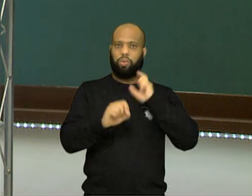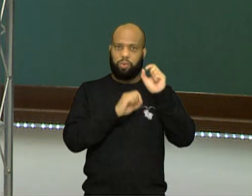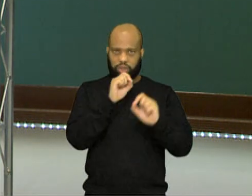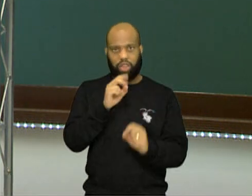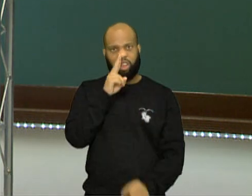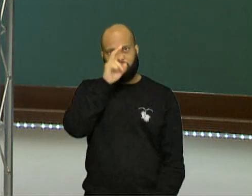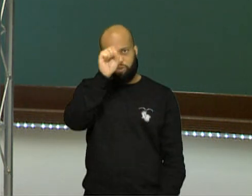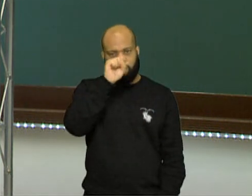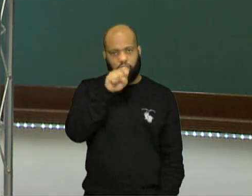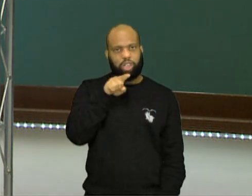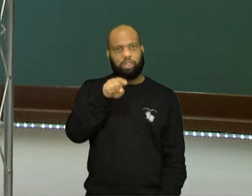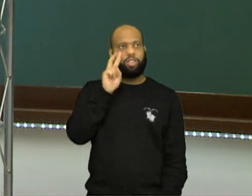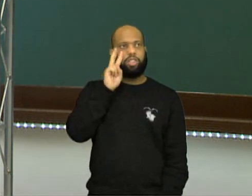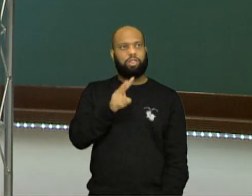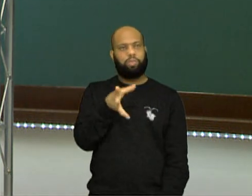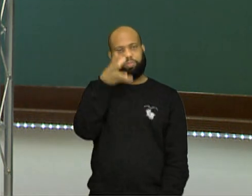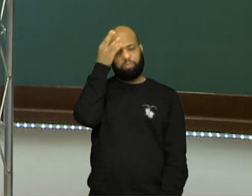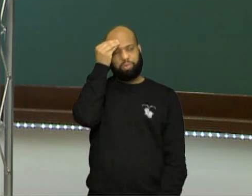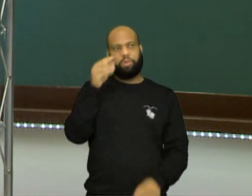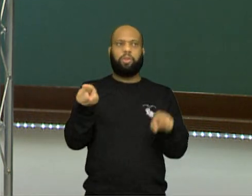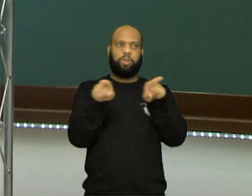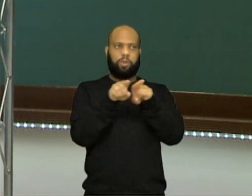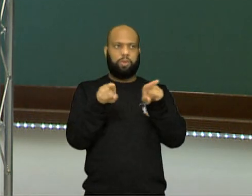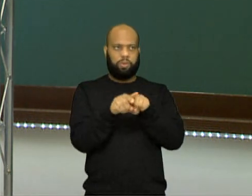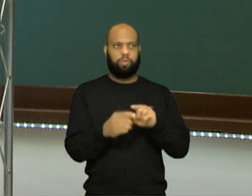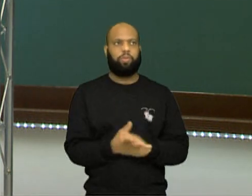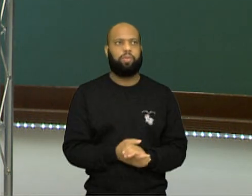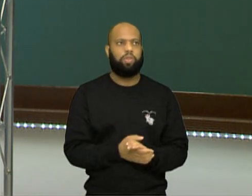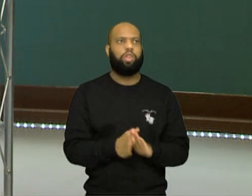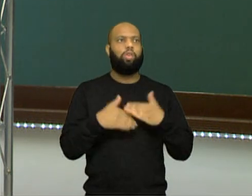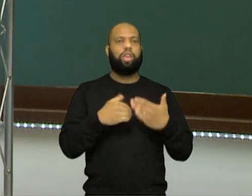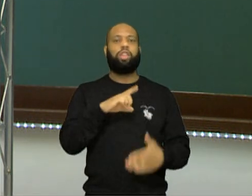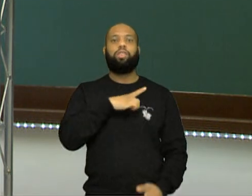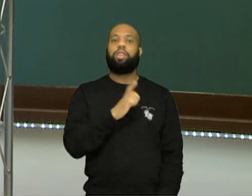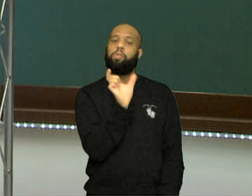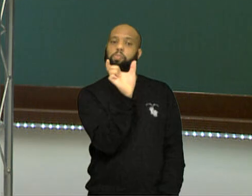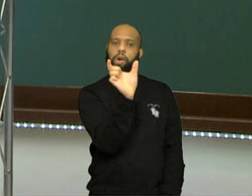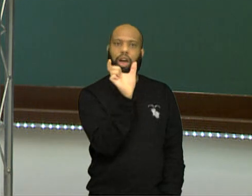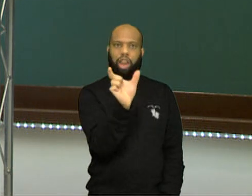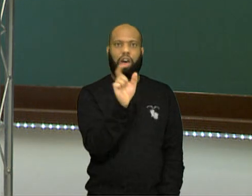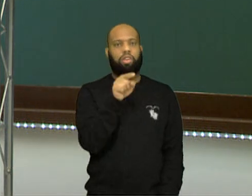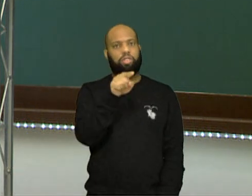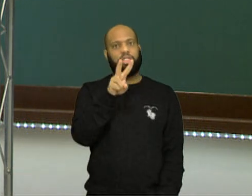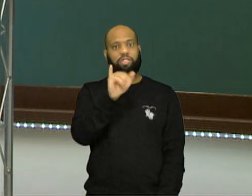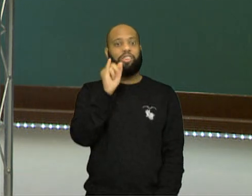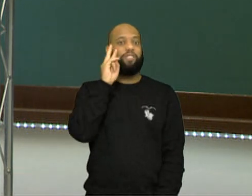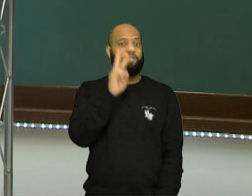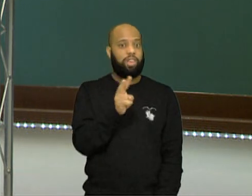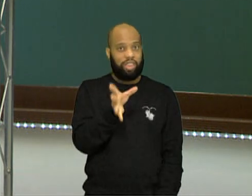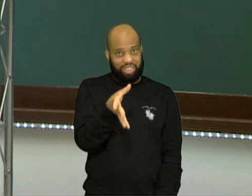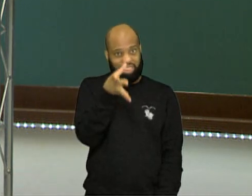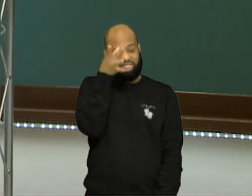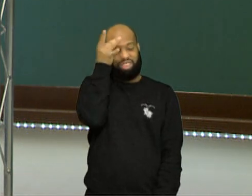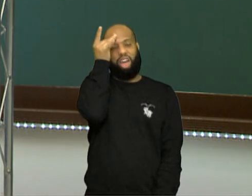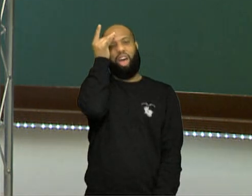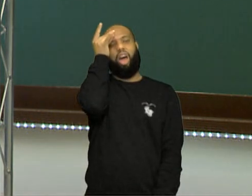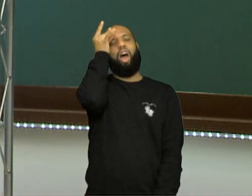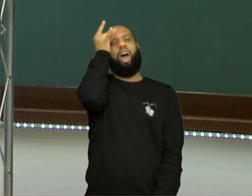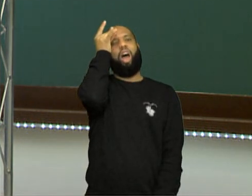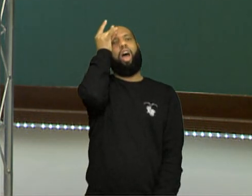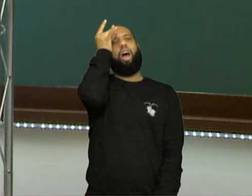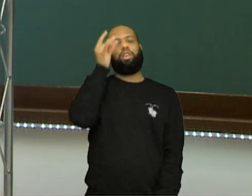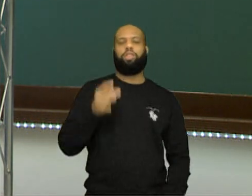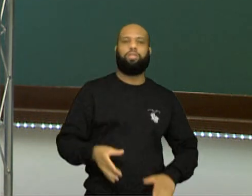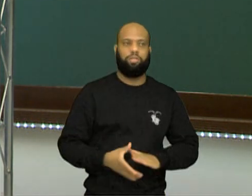atinja os objetivos que ele propõe. Então, as palavrinhas que grudam as cabeças, né? O chicletão ali na nossa cabeça,